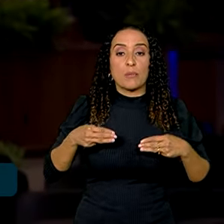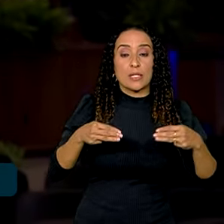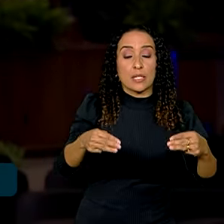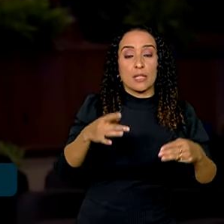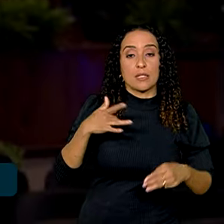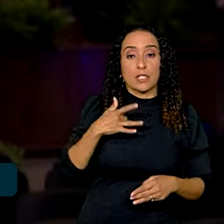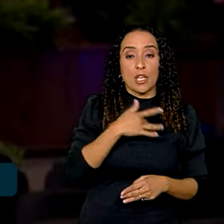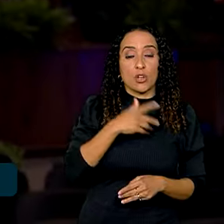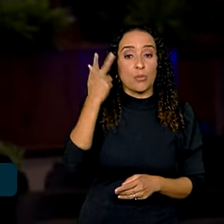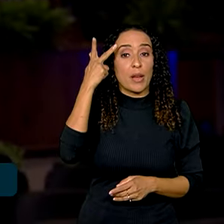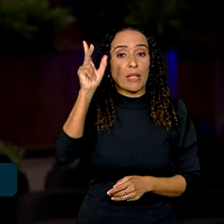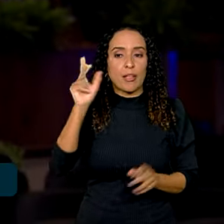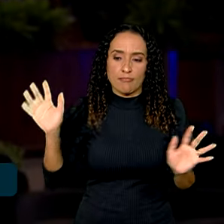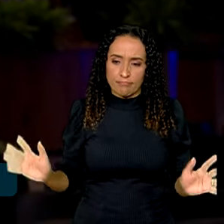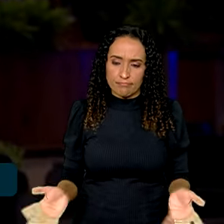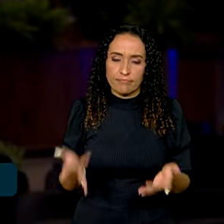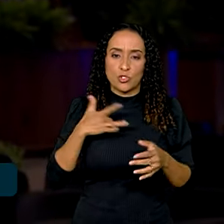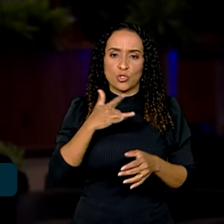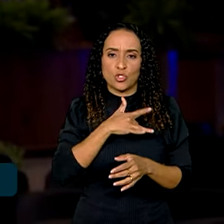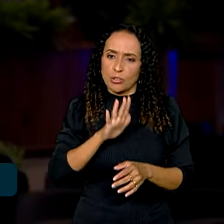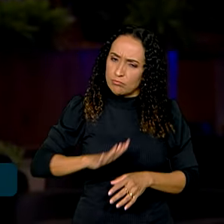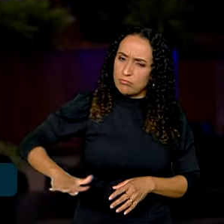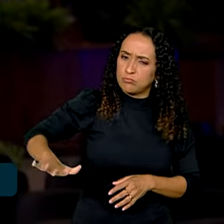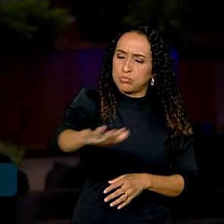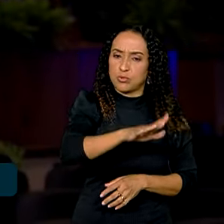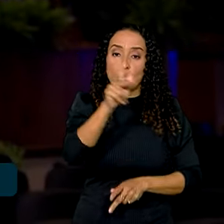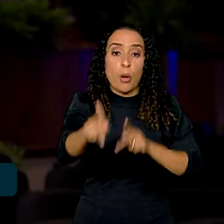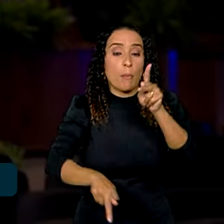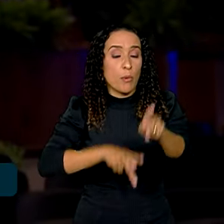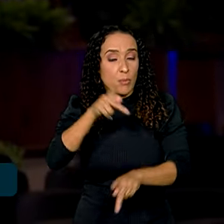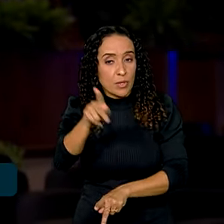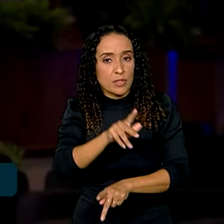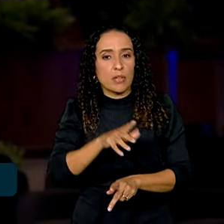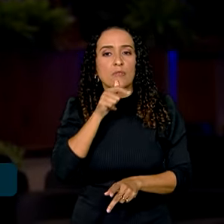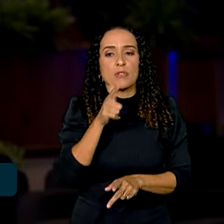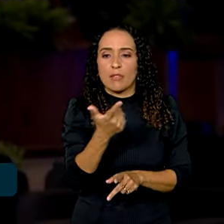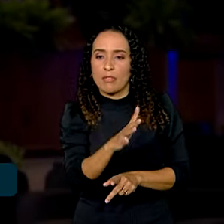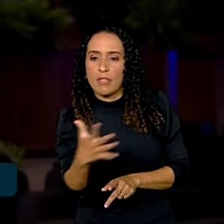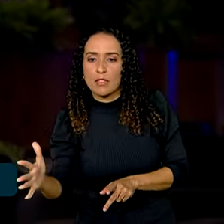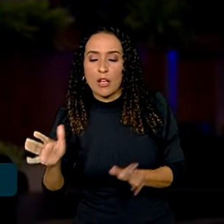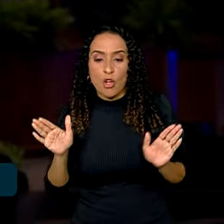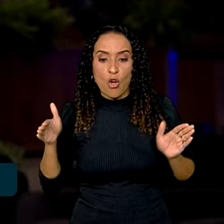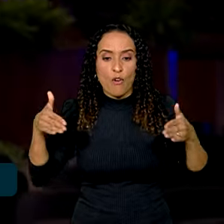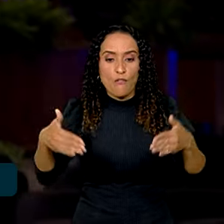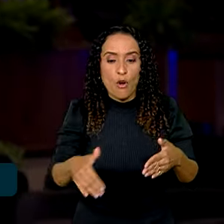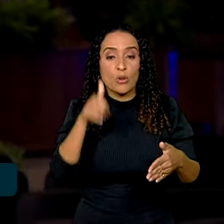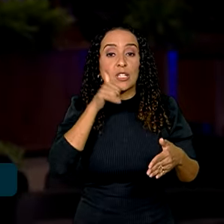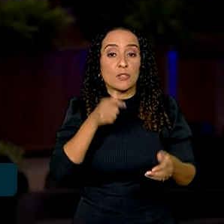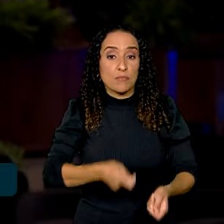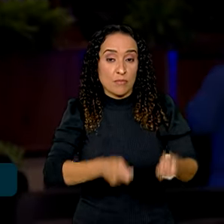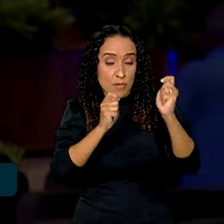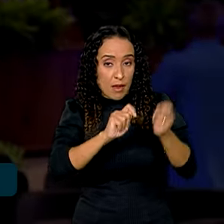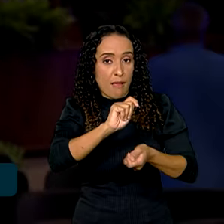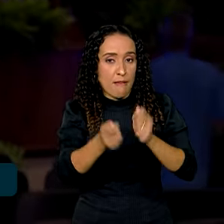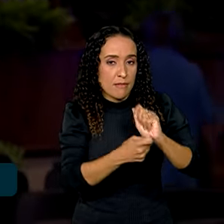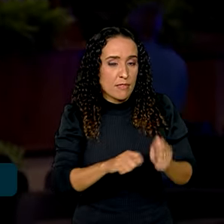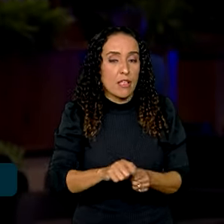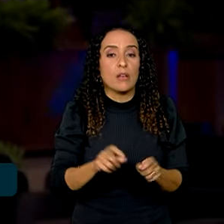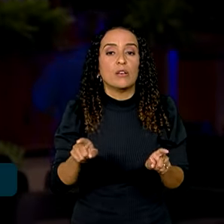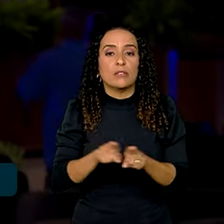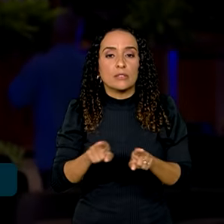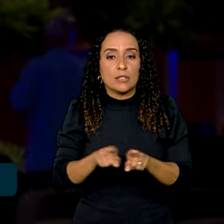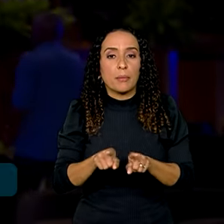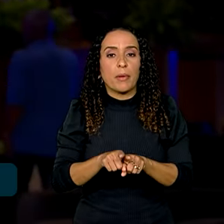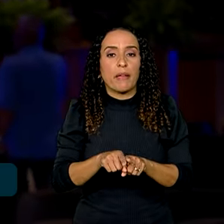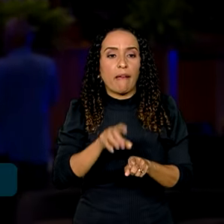Saúde para promover a saúde integral das populações das águas, com foco nas pescadoras artesanais,